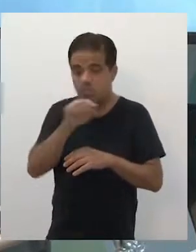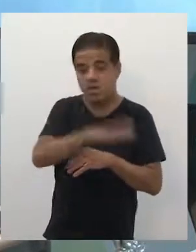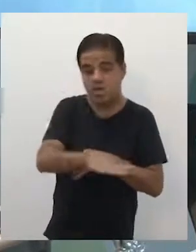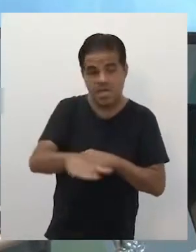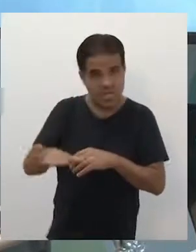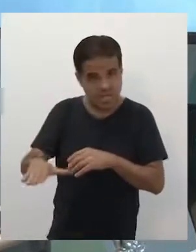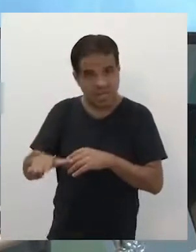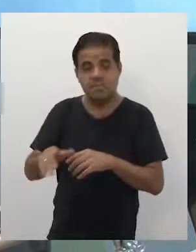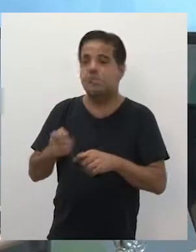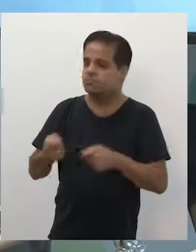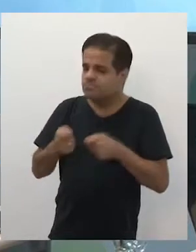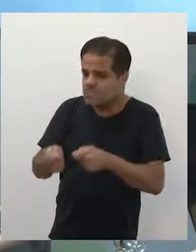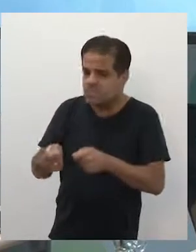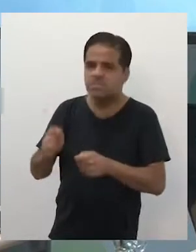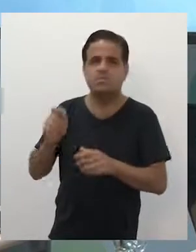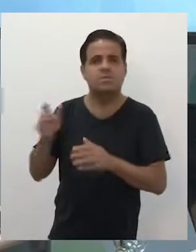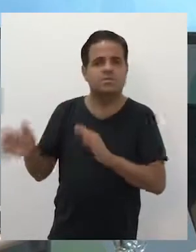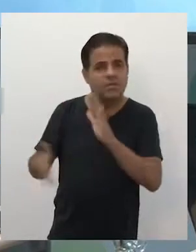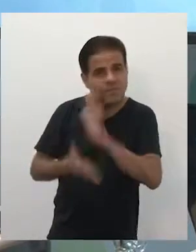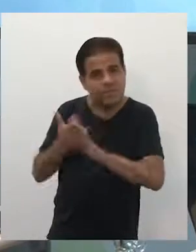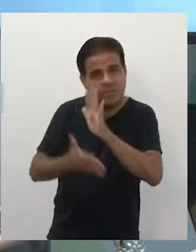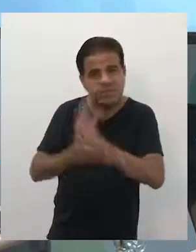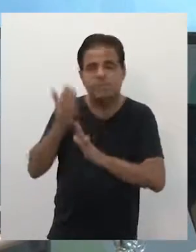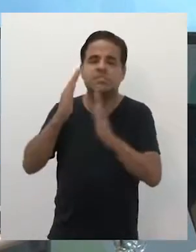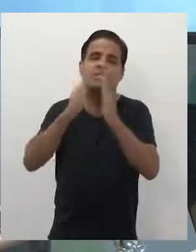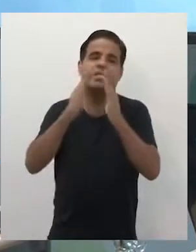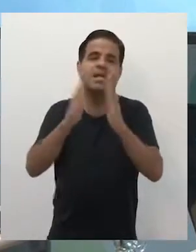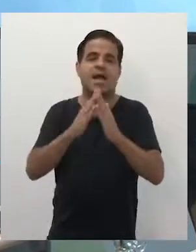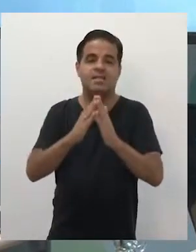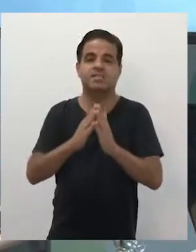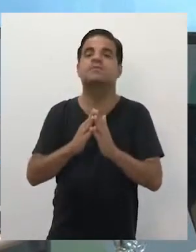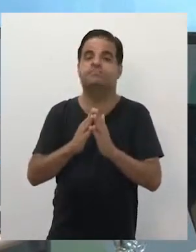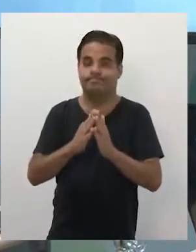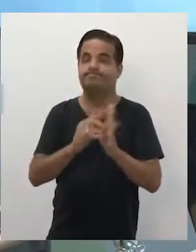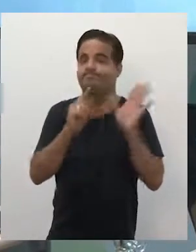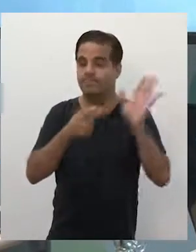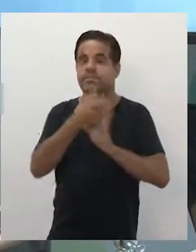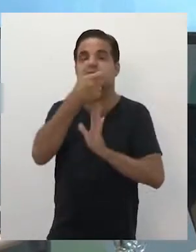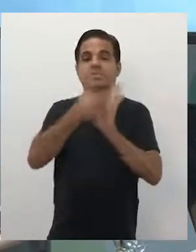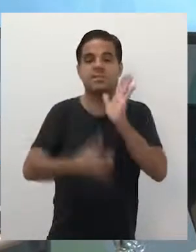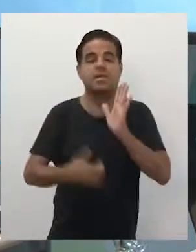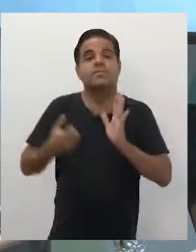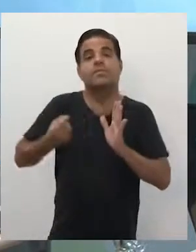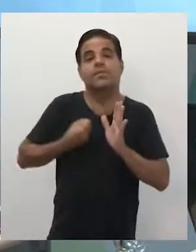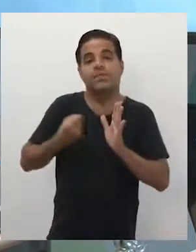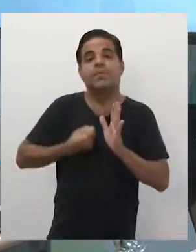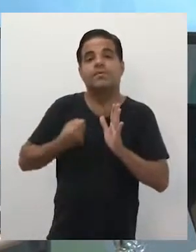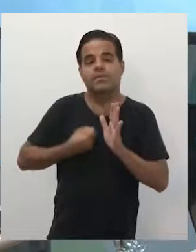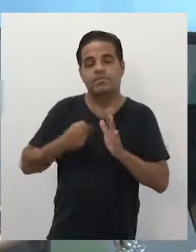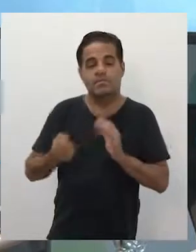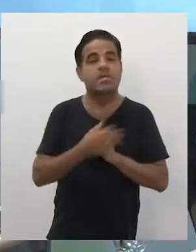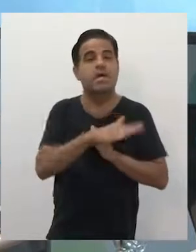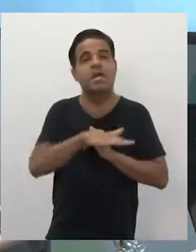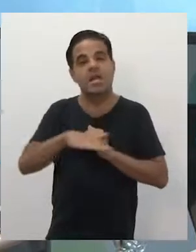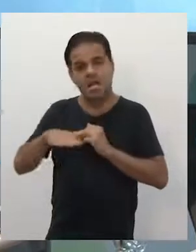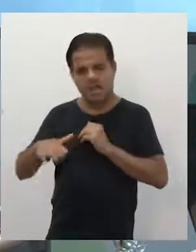crianças, foram forçadas a fugir de suas casas. Ó, então, ele destaca aí o número de crianças, muitas, não